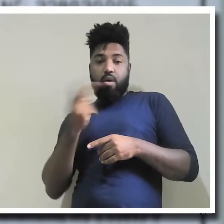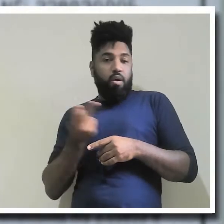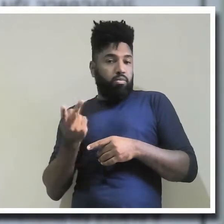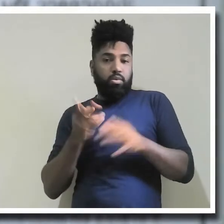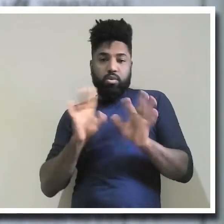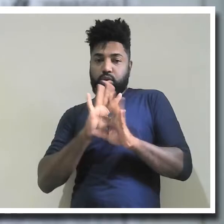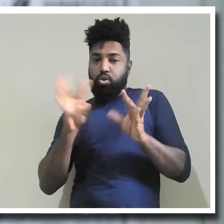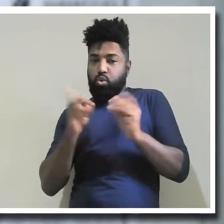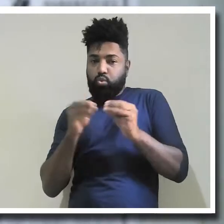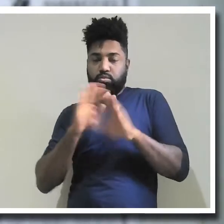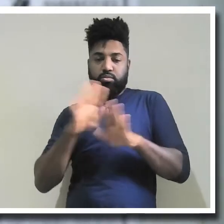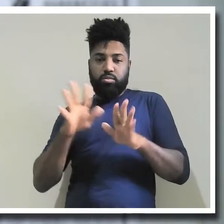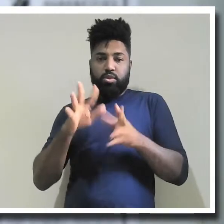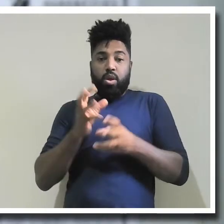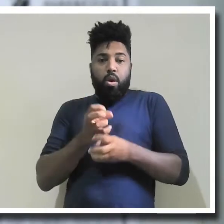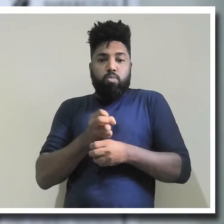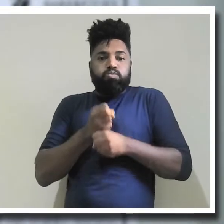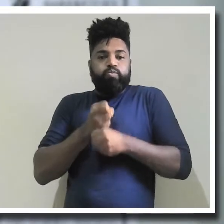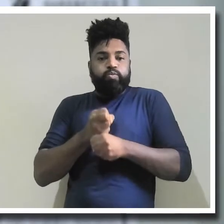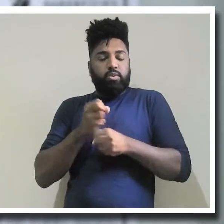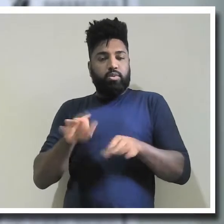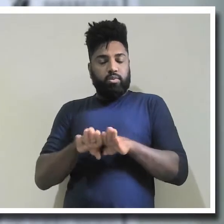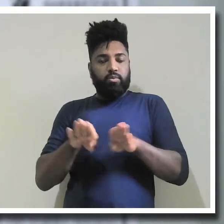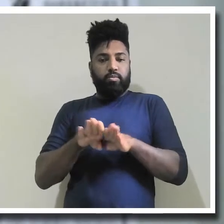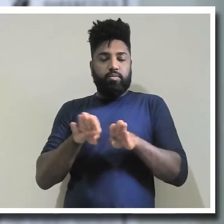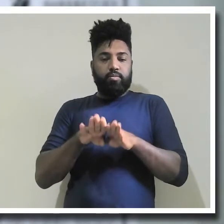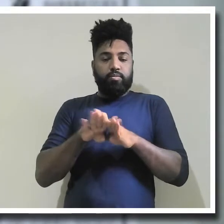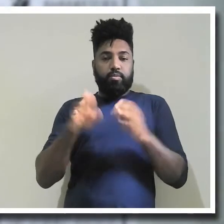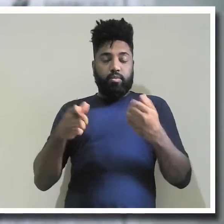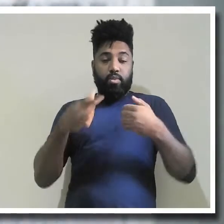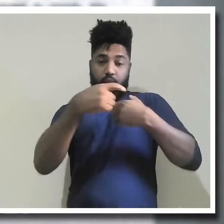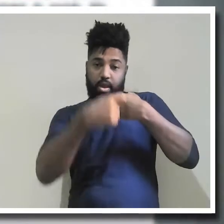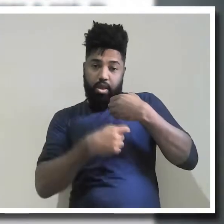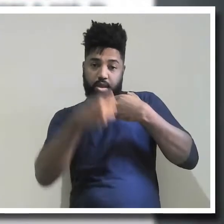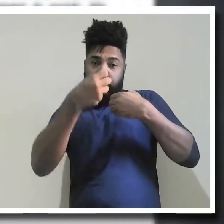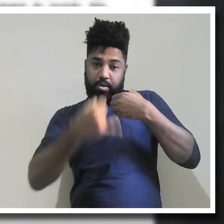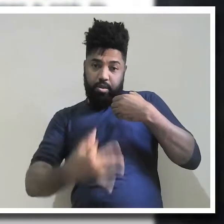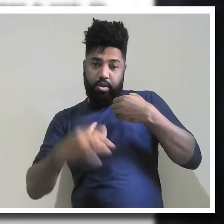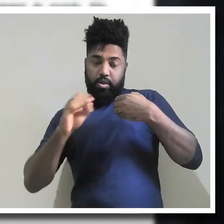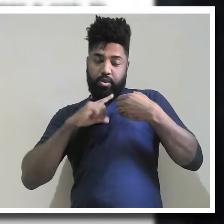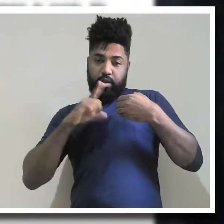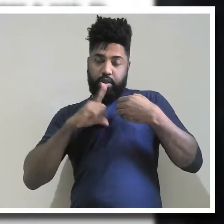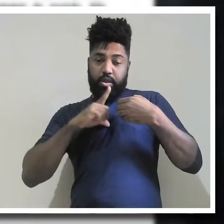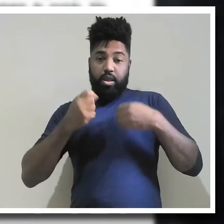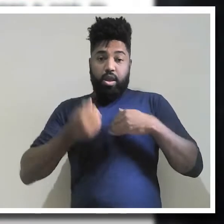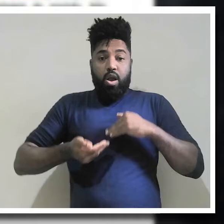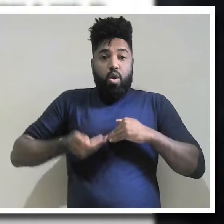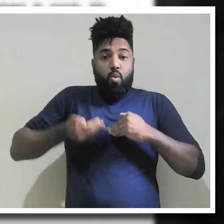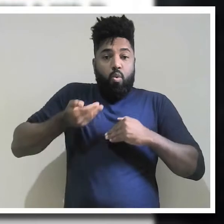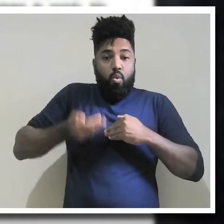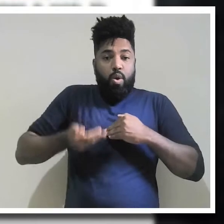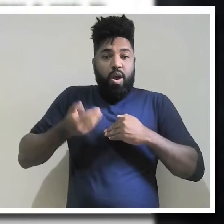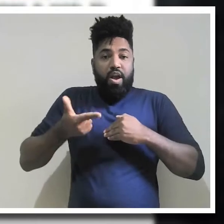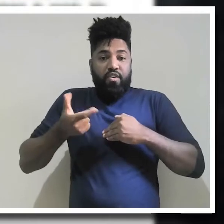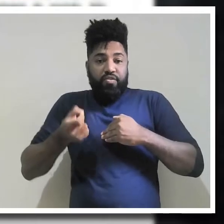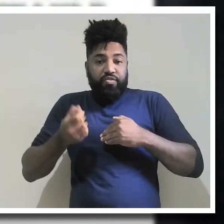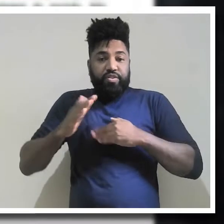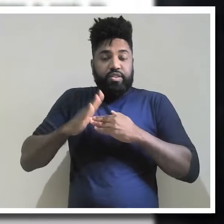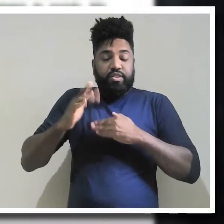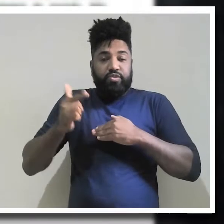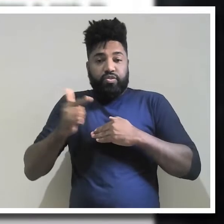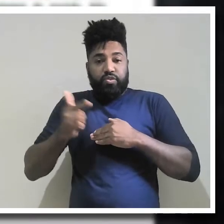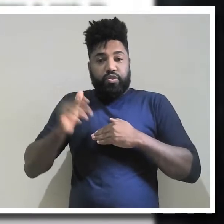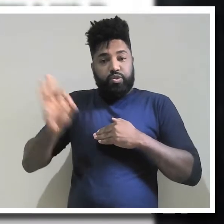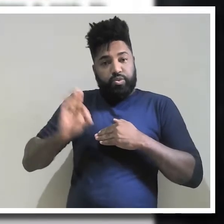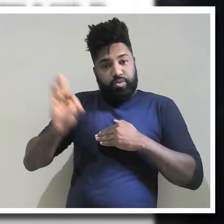ela também é bem concentrada. Na ficha técnica do fabricante diz que a concentração está entre 20 a 22% em peso-peso.